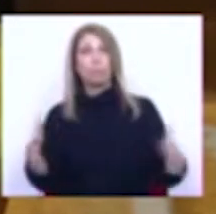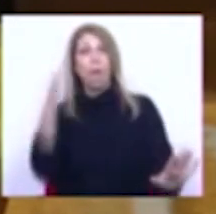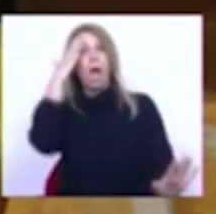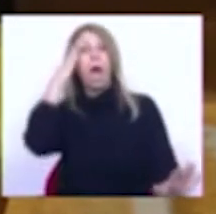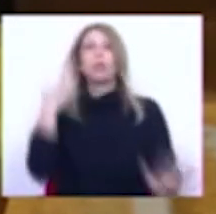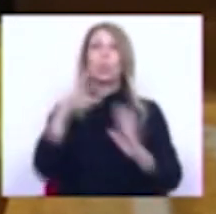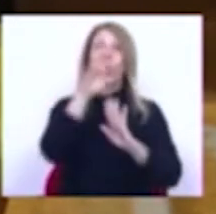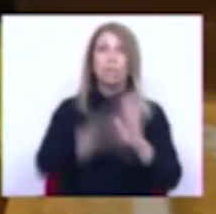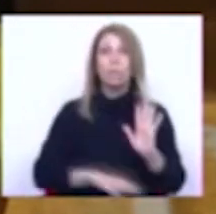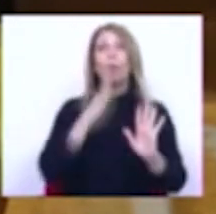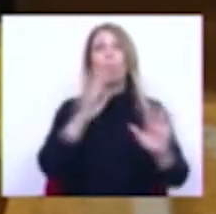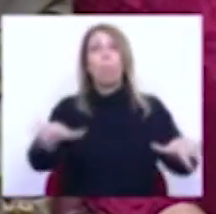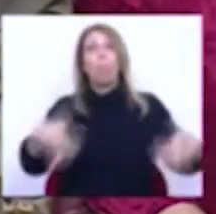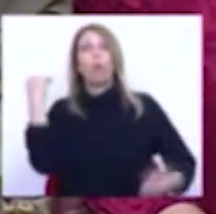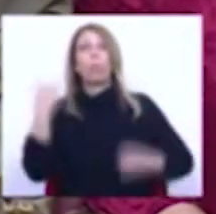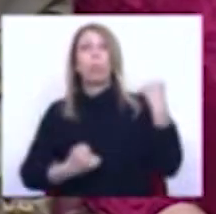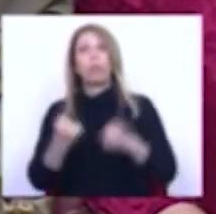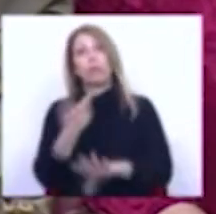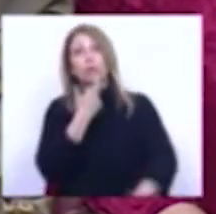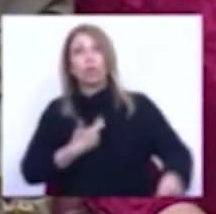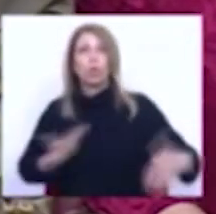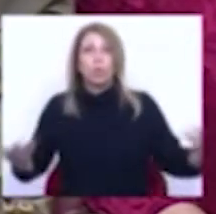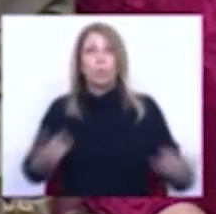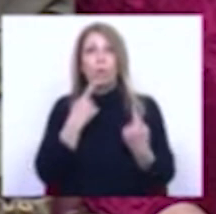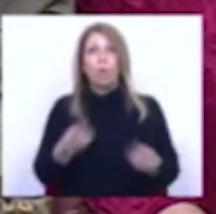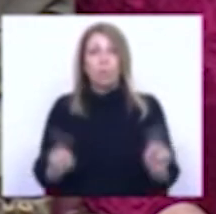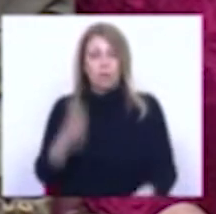contra-protesto, se assim o entender.